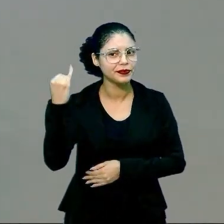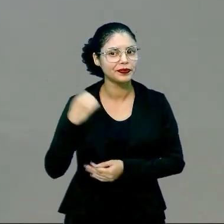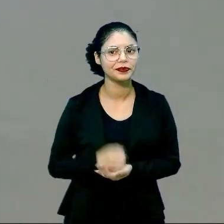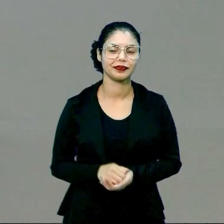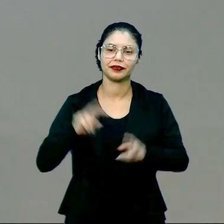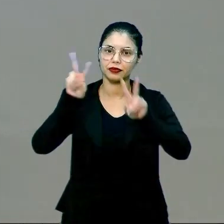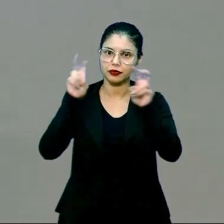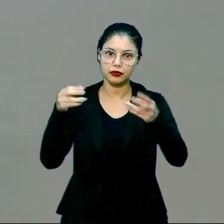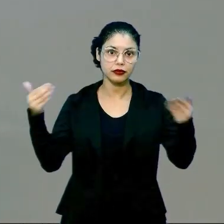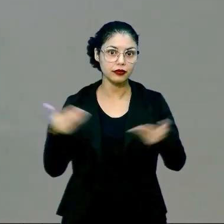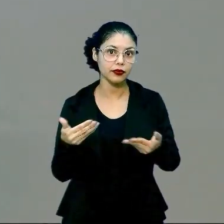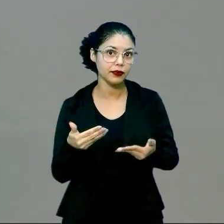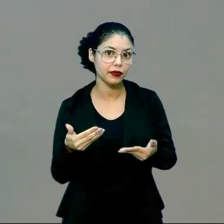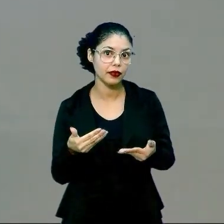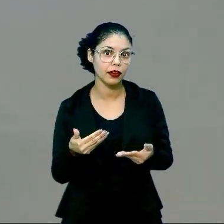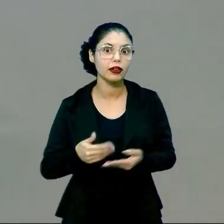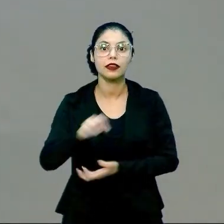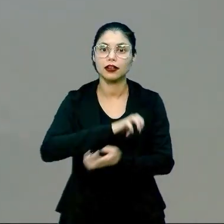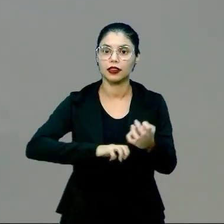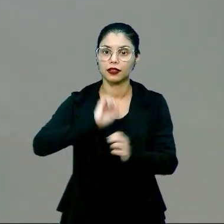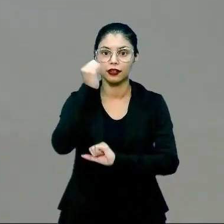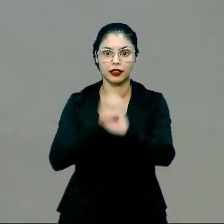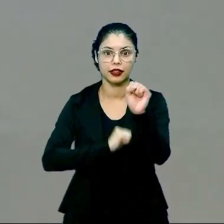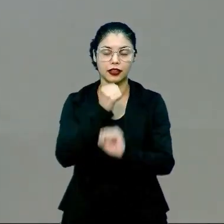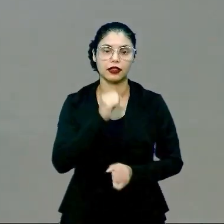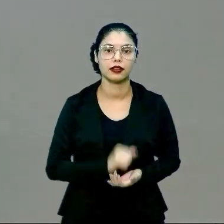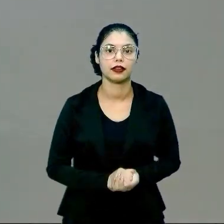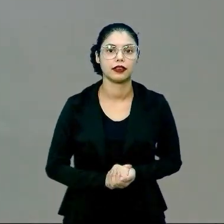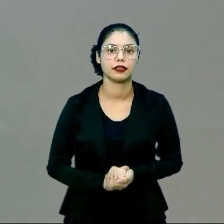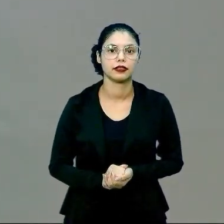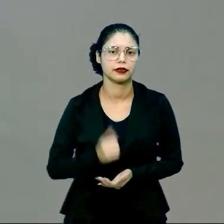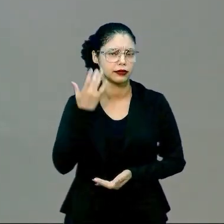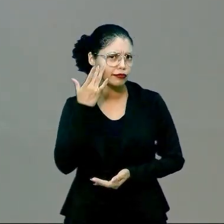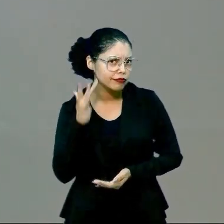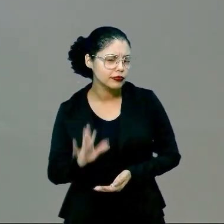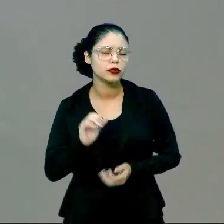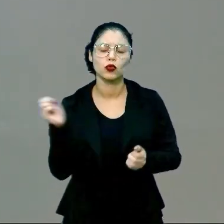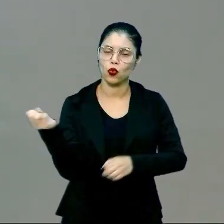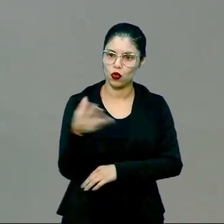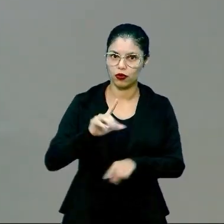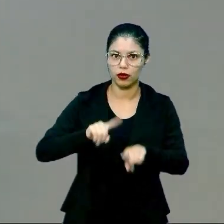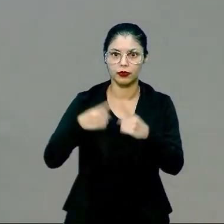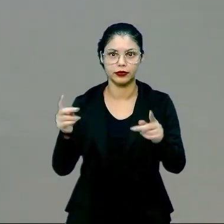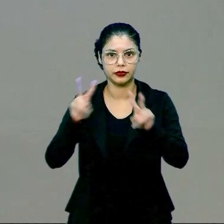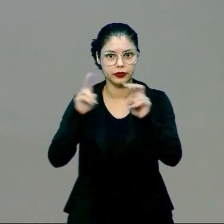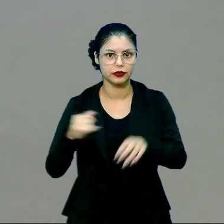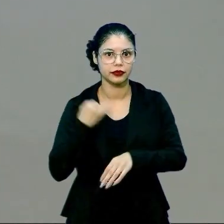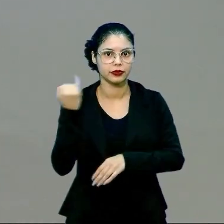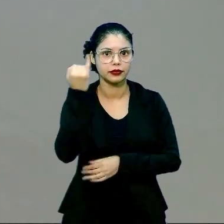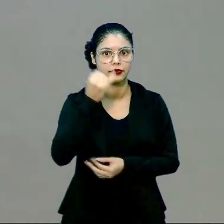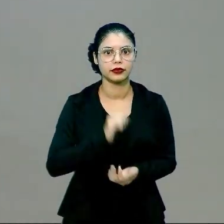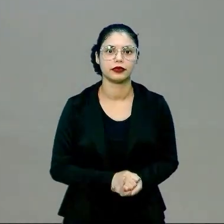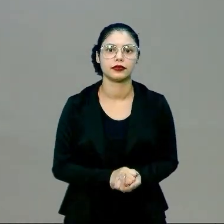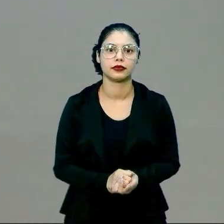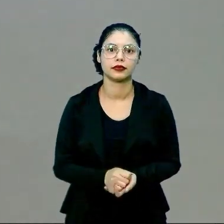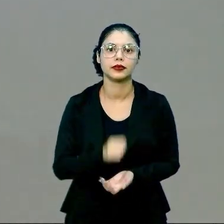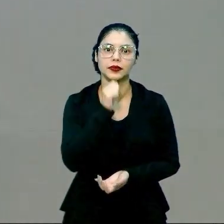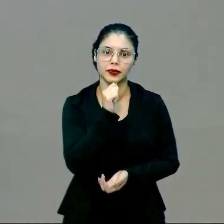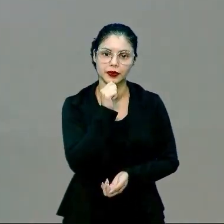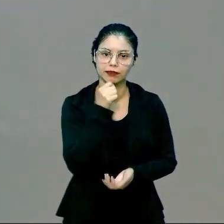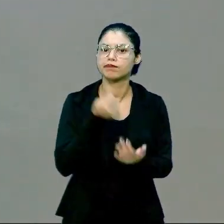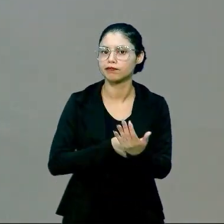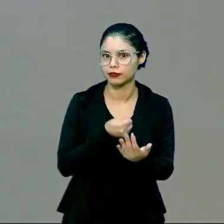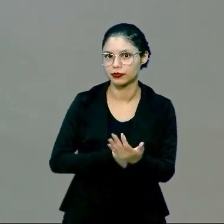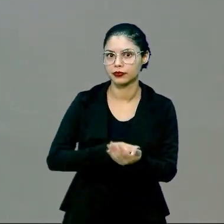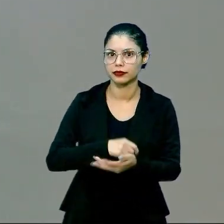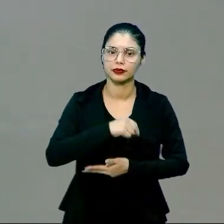nosso assunto é Revolução Industrial. Eu sei que não é um assunto novo, mas é um assunto muito importante e ainda muito